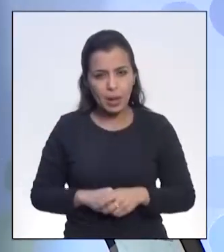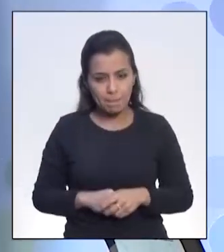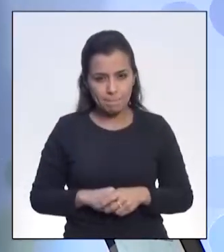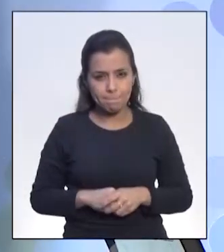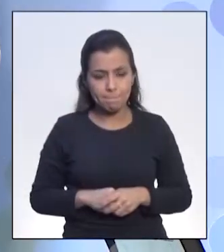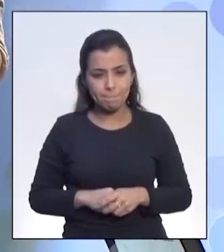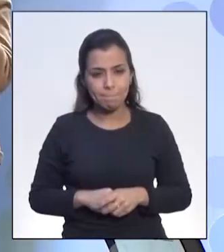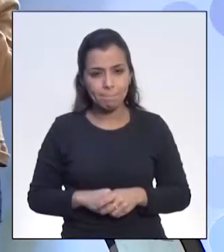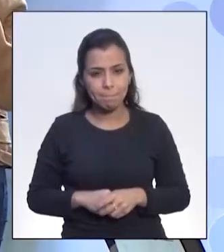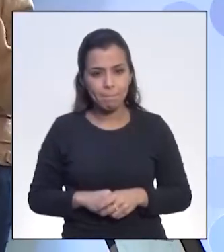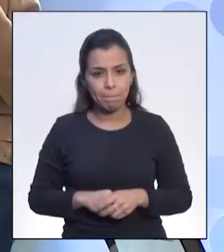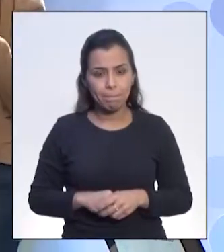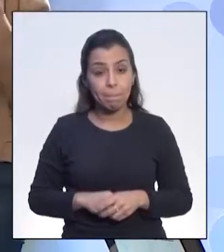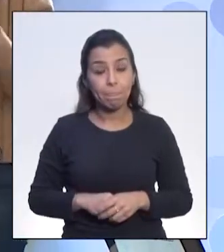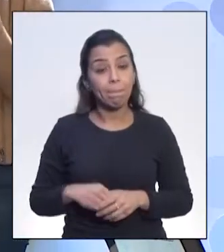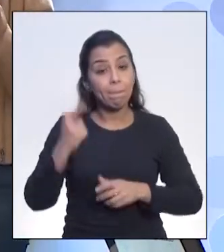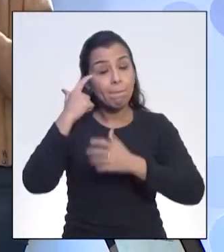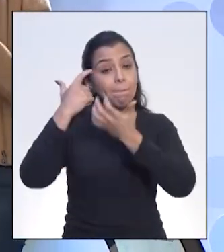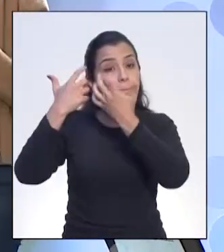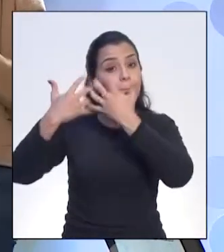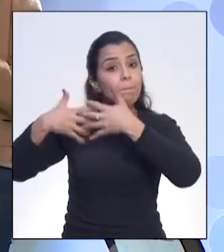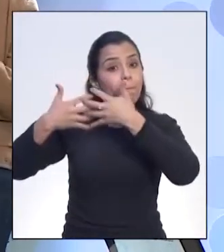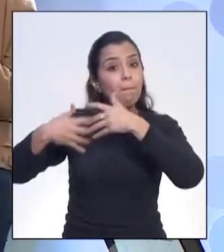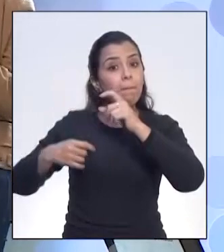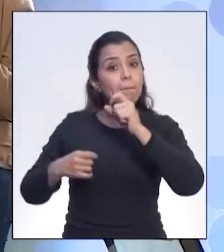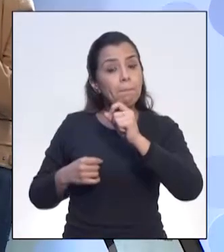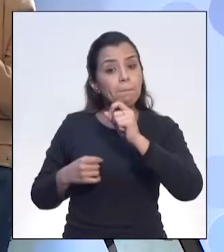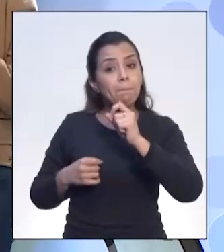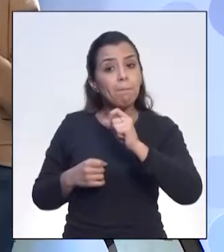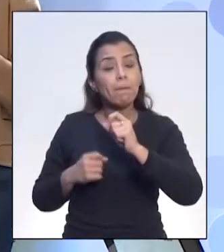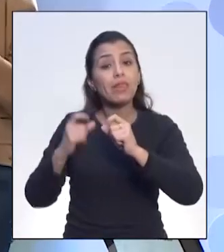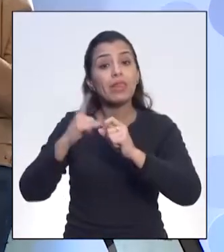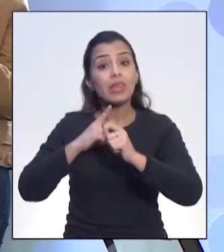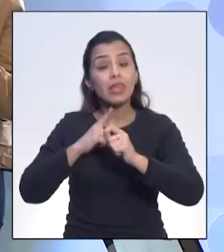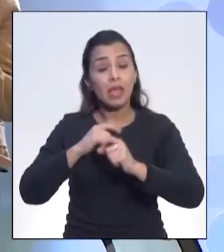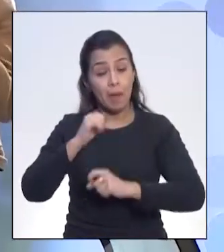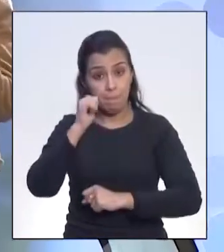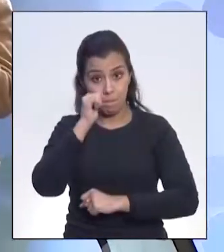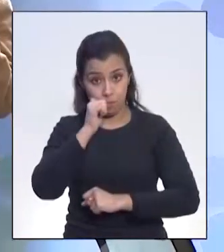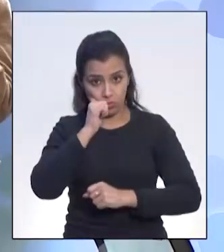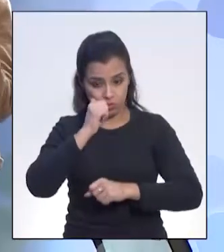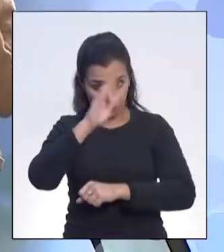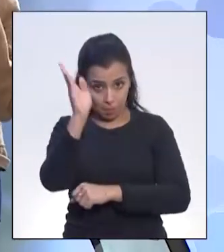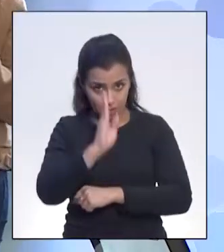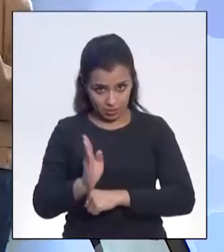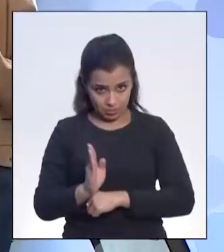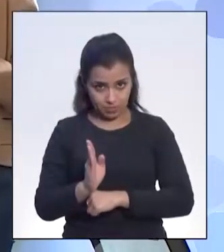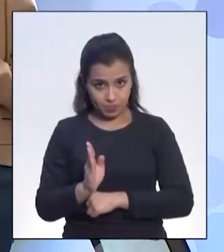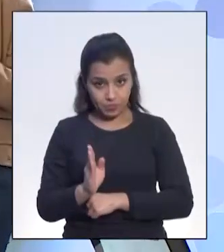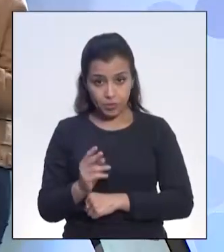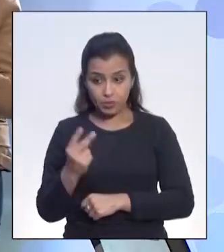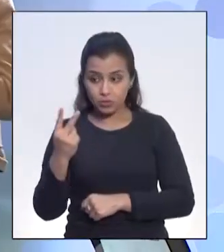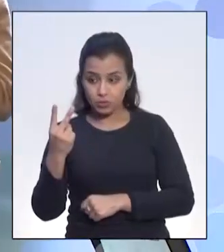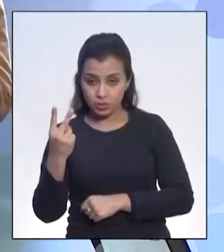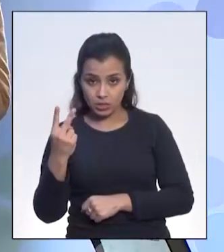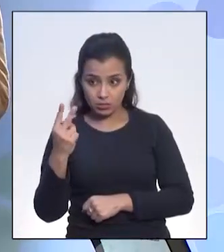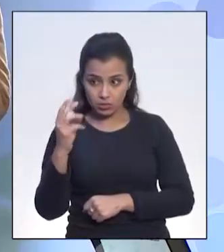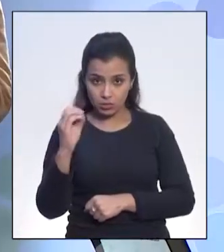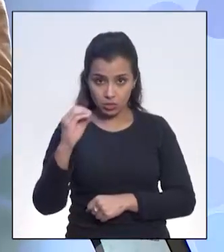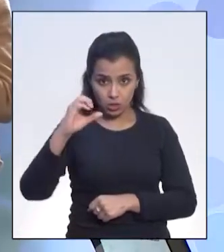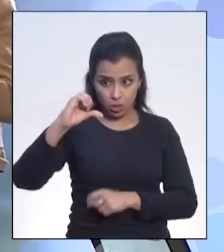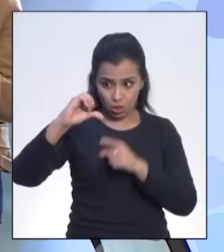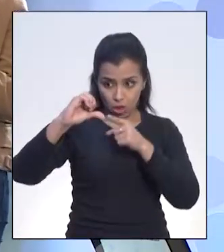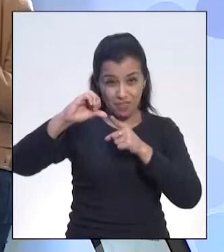vamos perceber, né, e pensarmos juntos, nós temos no Brasil 209 milhões de habitantes.